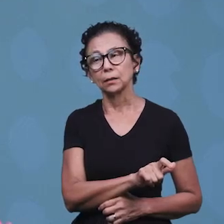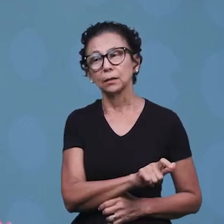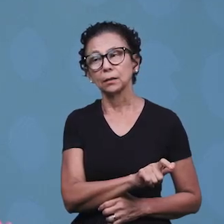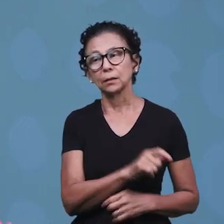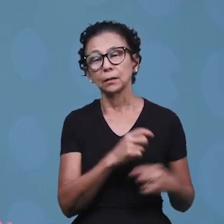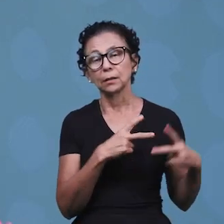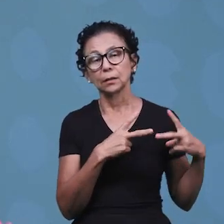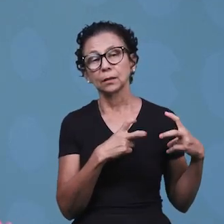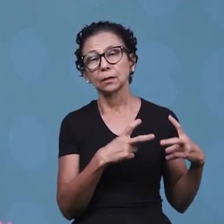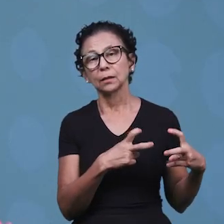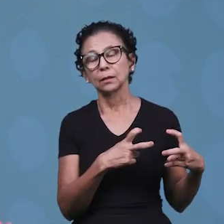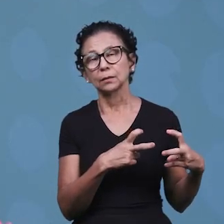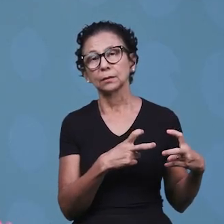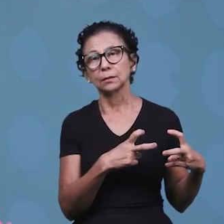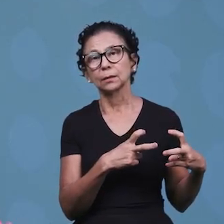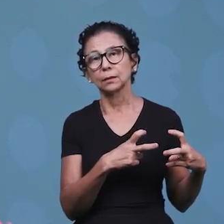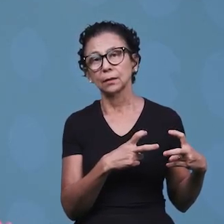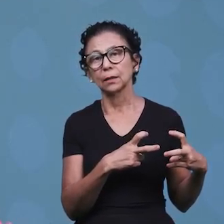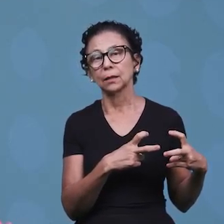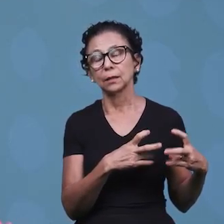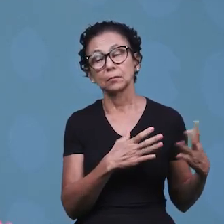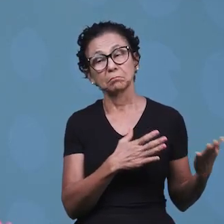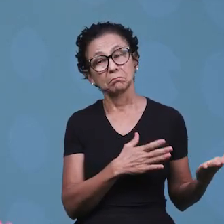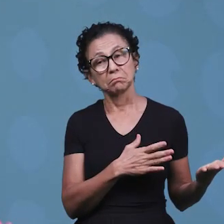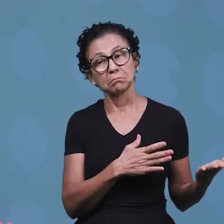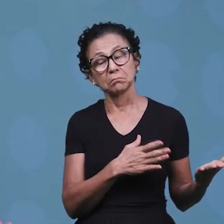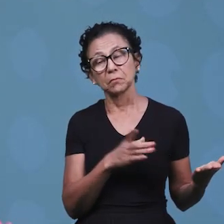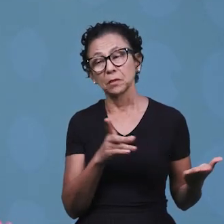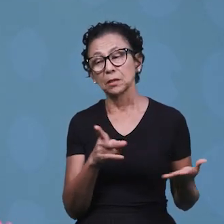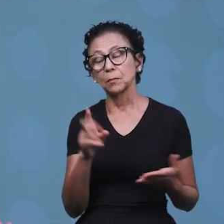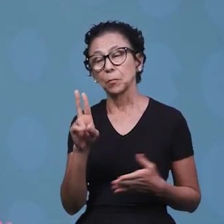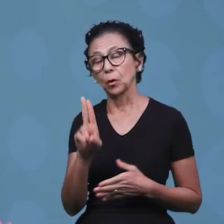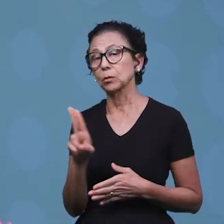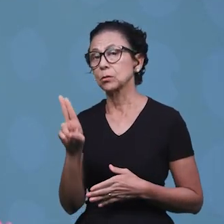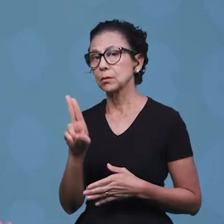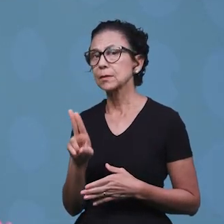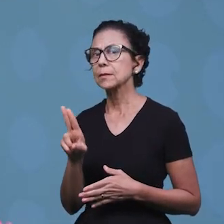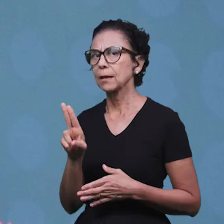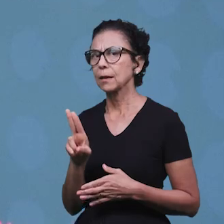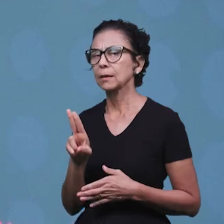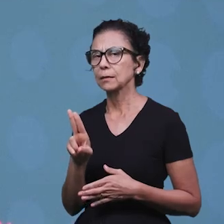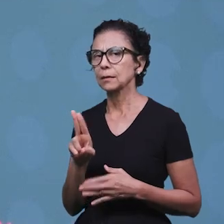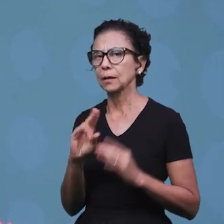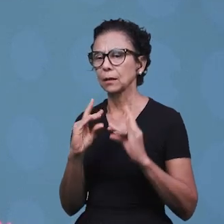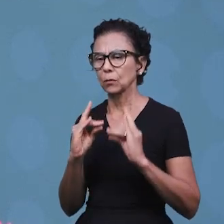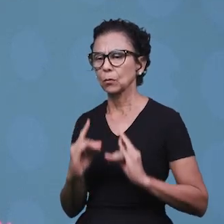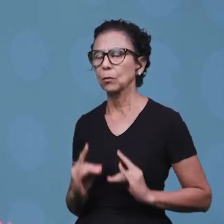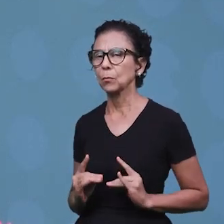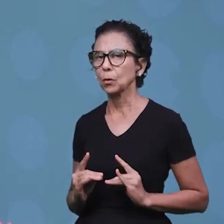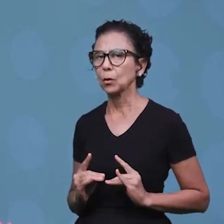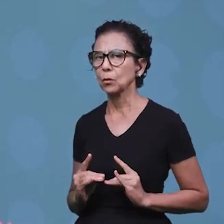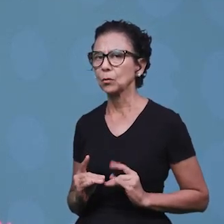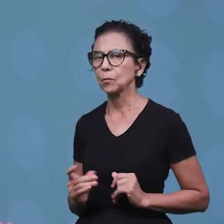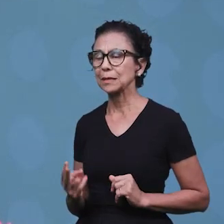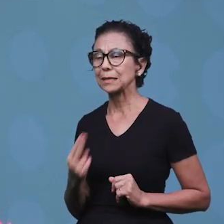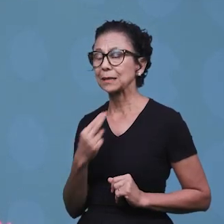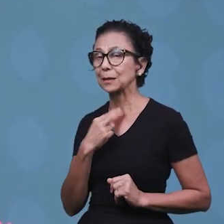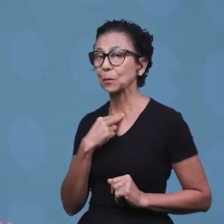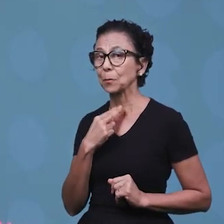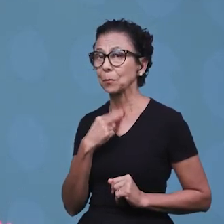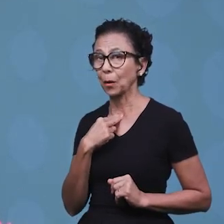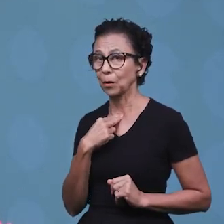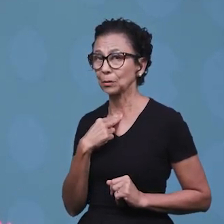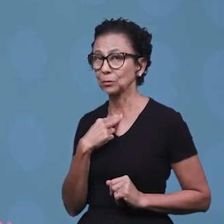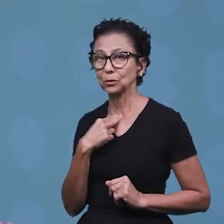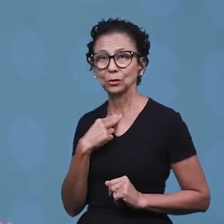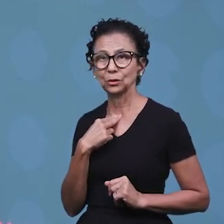avaliar risco-benefício, tá? Você pode repor, tá? A contraindicação absoluta é